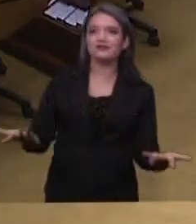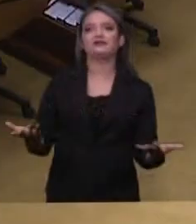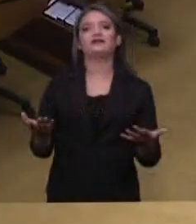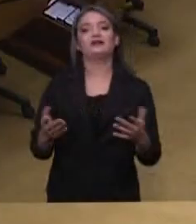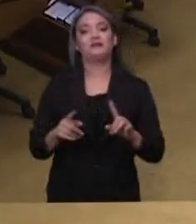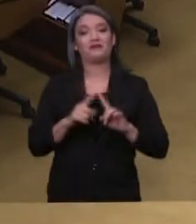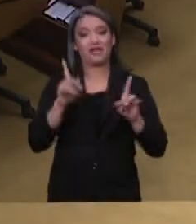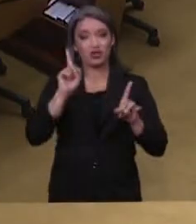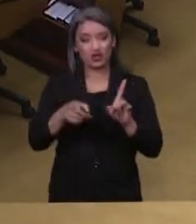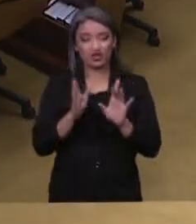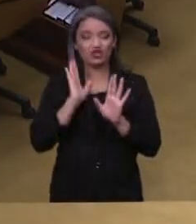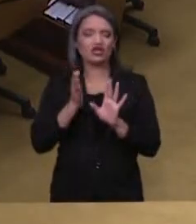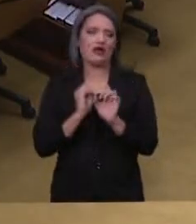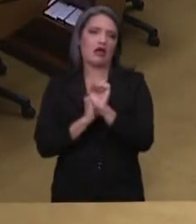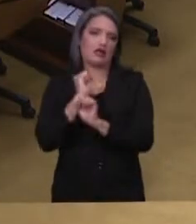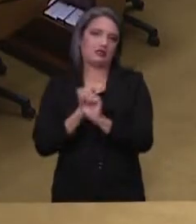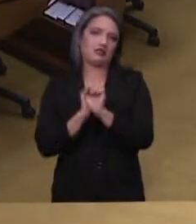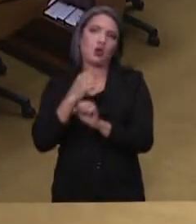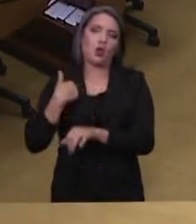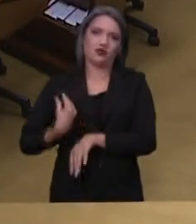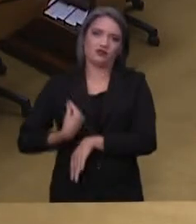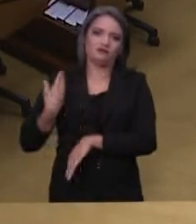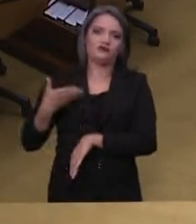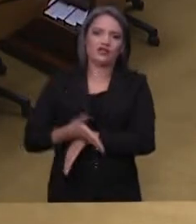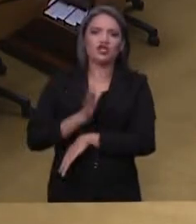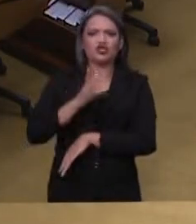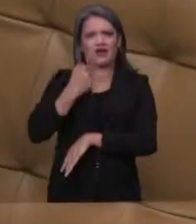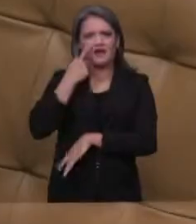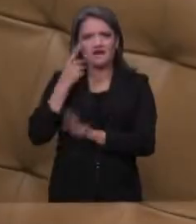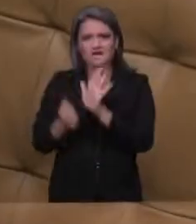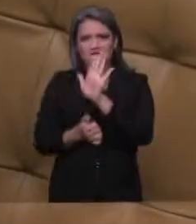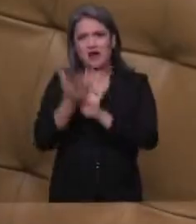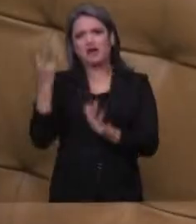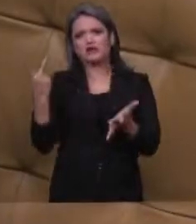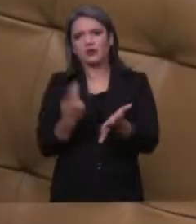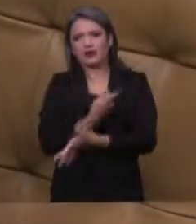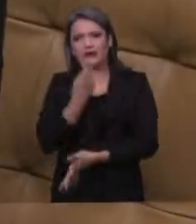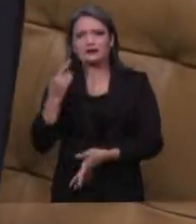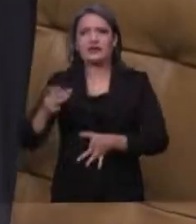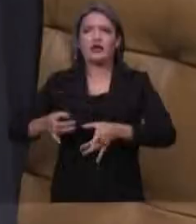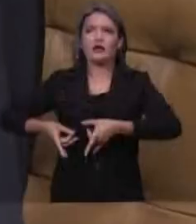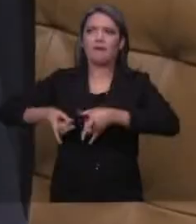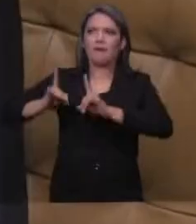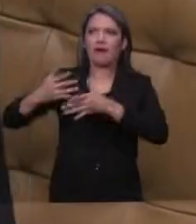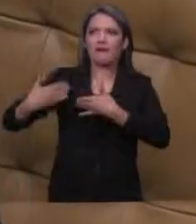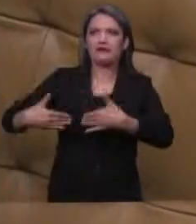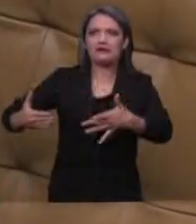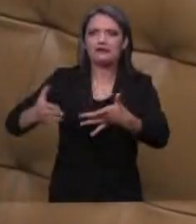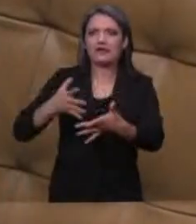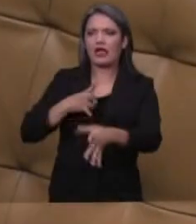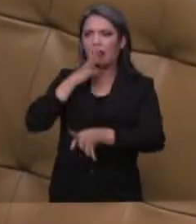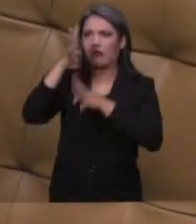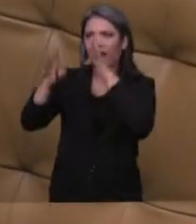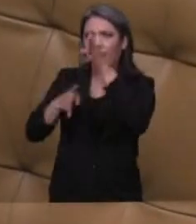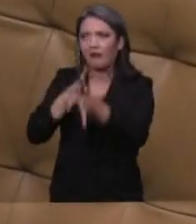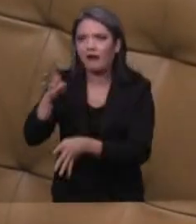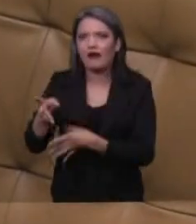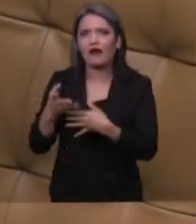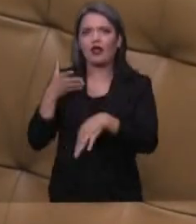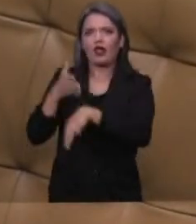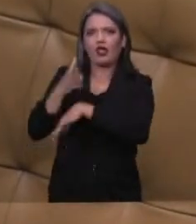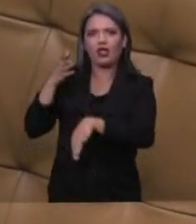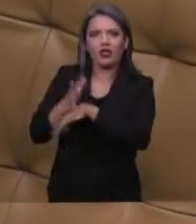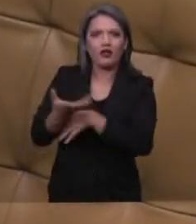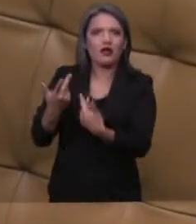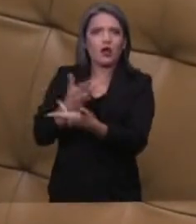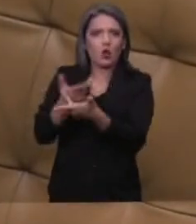Mendes. E, de fato, assisti a várias invasões de ministérios, episódios ao centro da imagem, o ministro Gilmar Mendes,